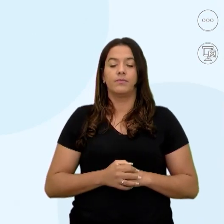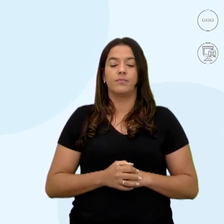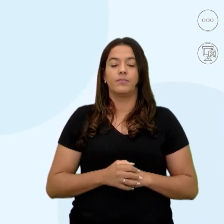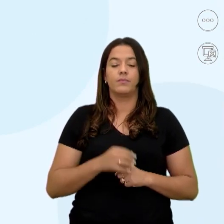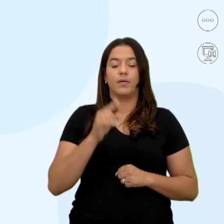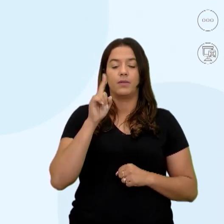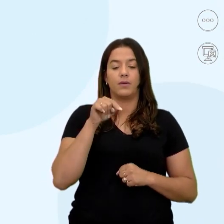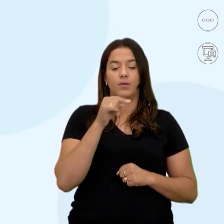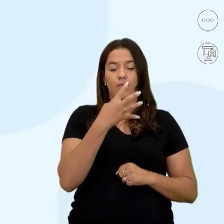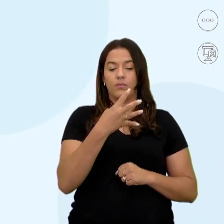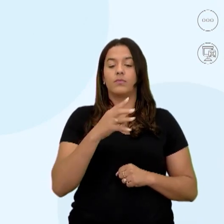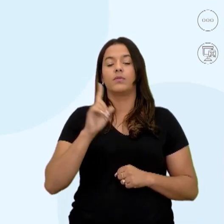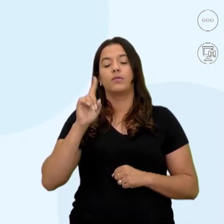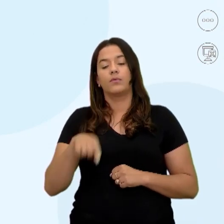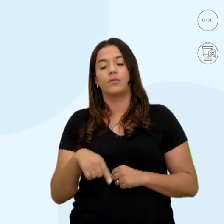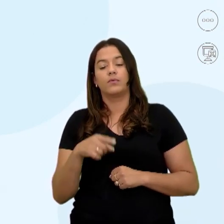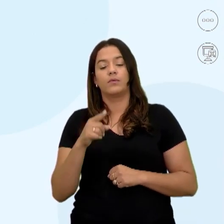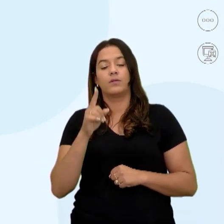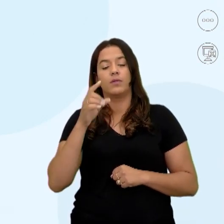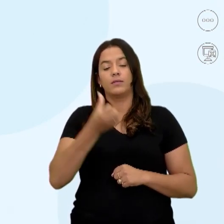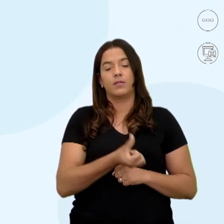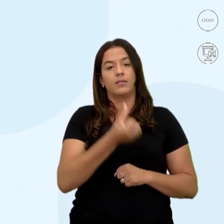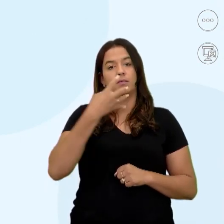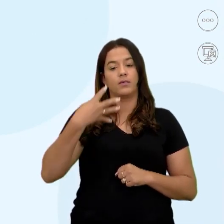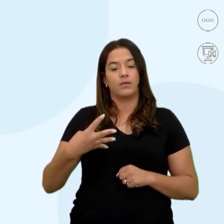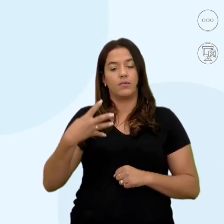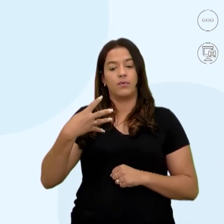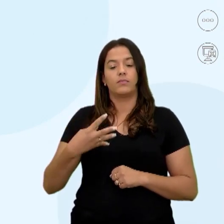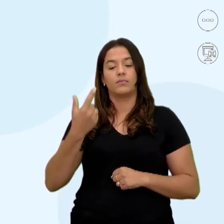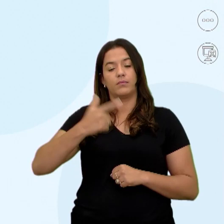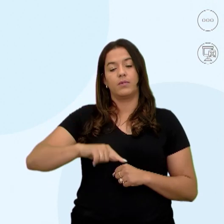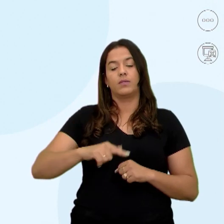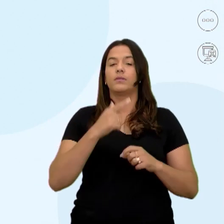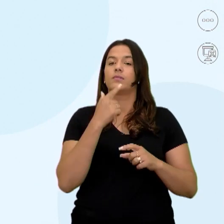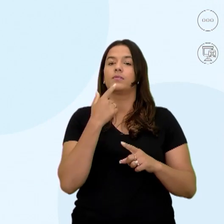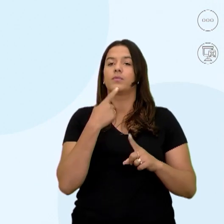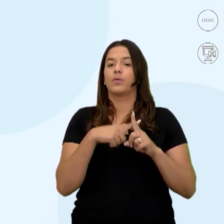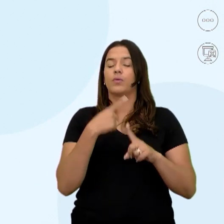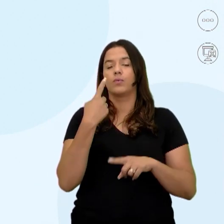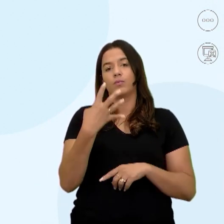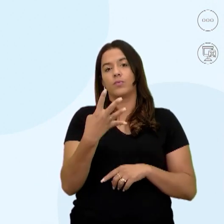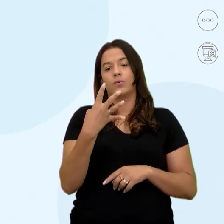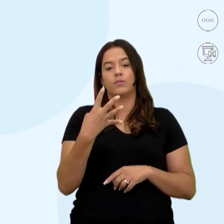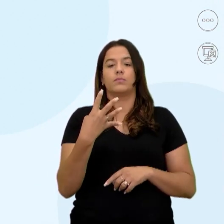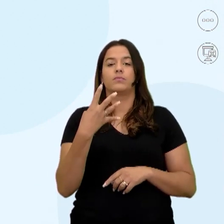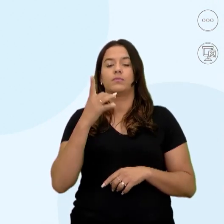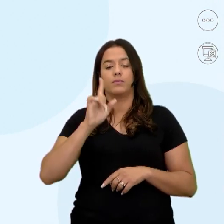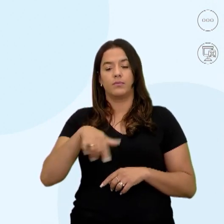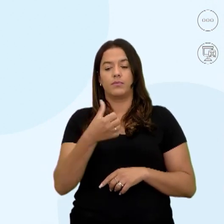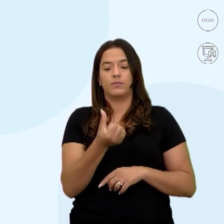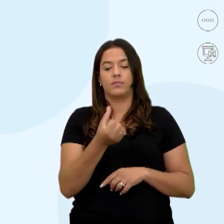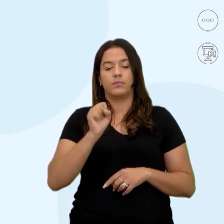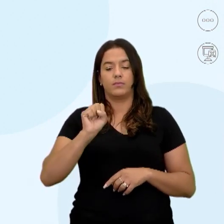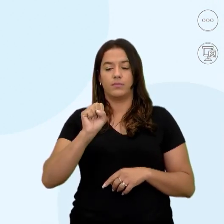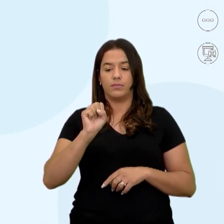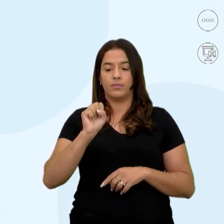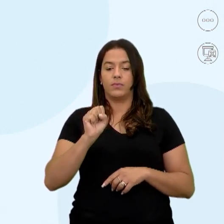Sobre 4 aqui. E 8 vezes 8, 64, com mais 4, 68. Então, a gente tem aqui,